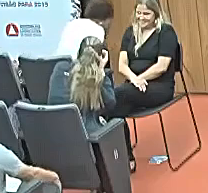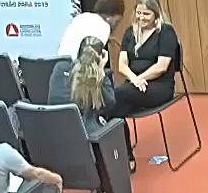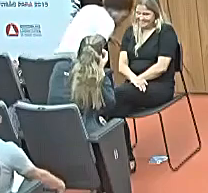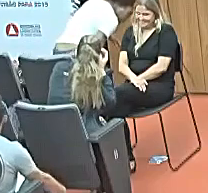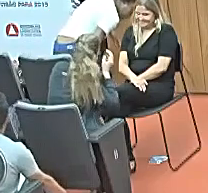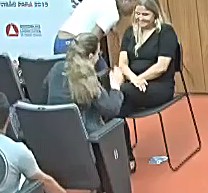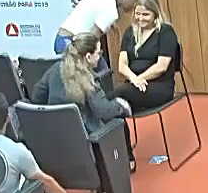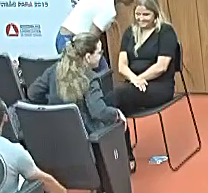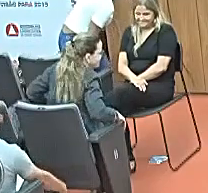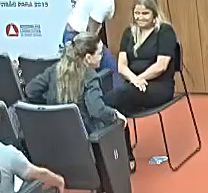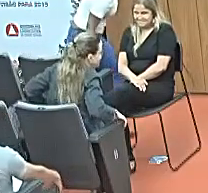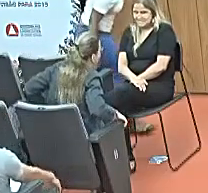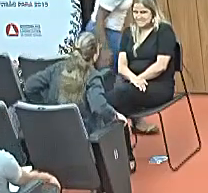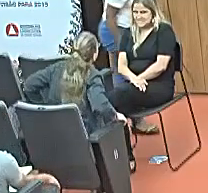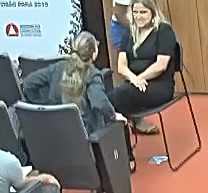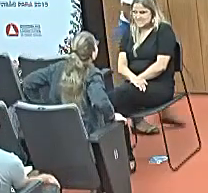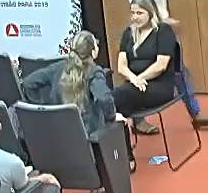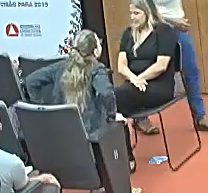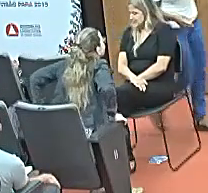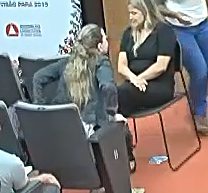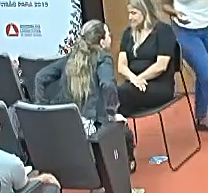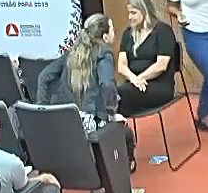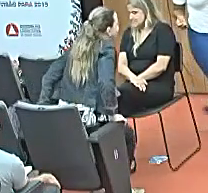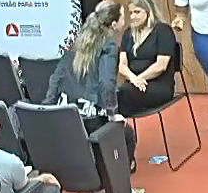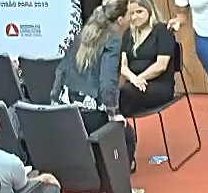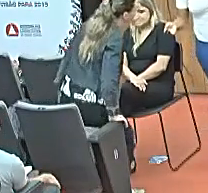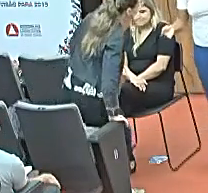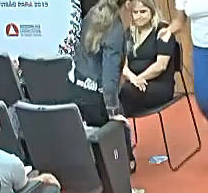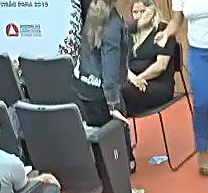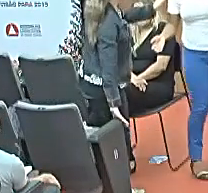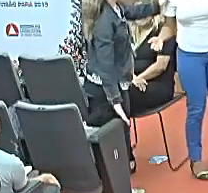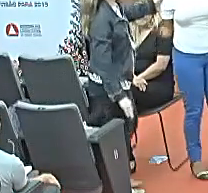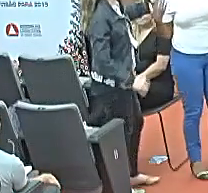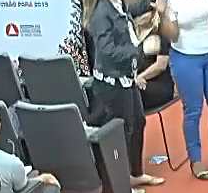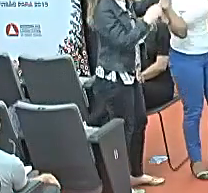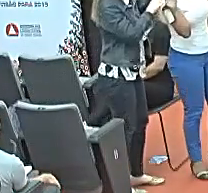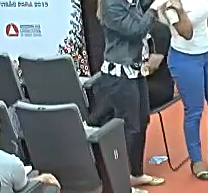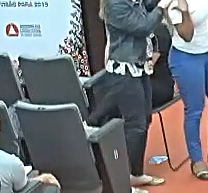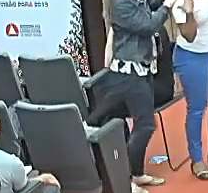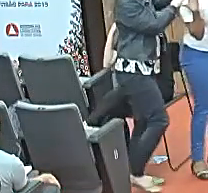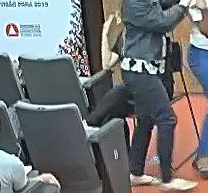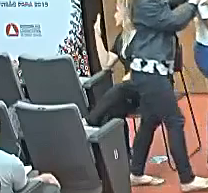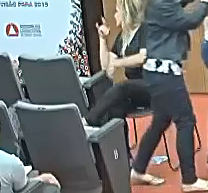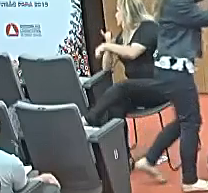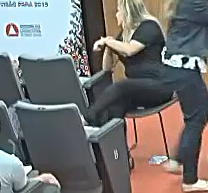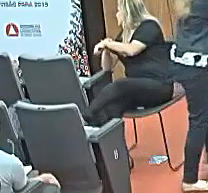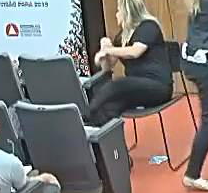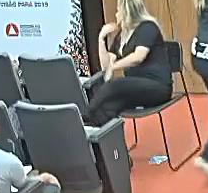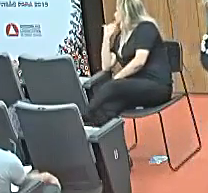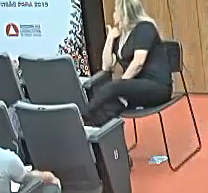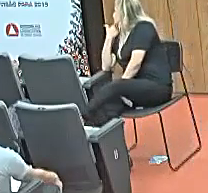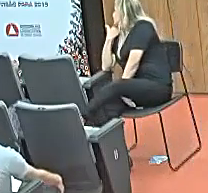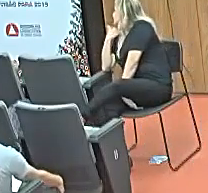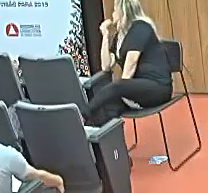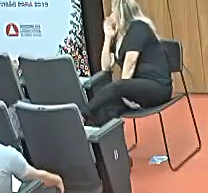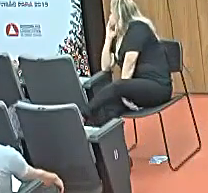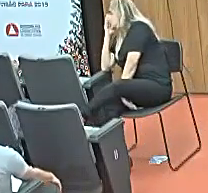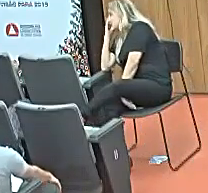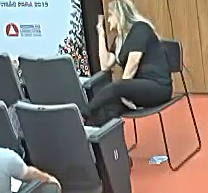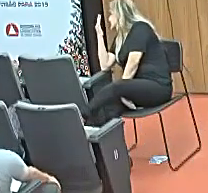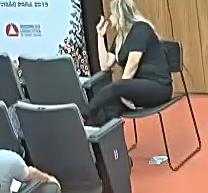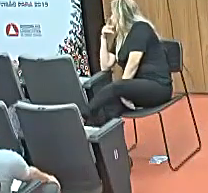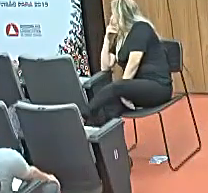essa questão da regularização fundiária é um tema que deve ser levado em questão aí pra ser trabalhada